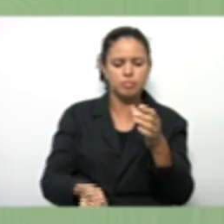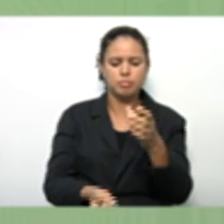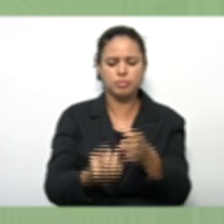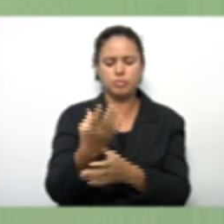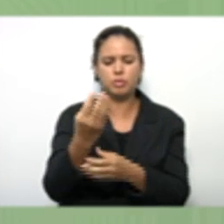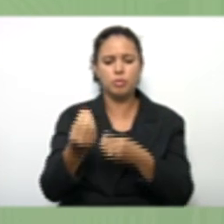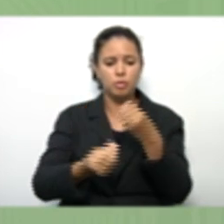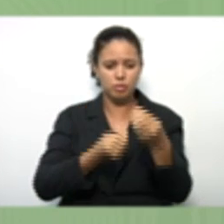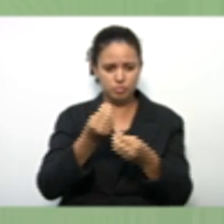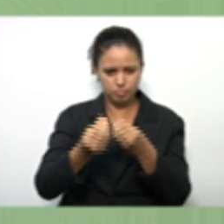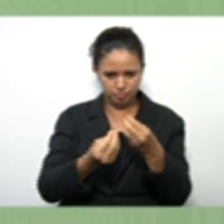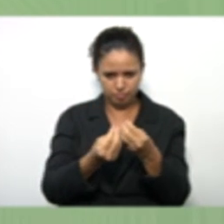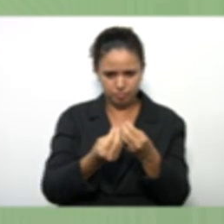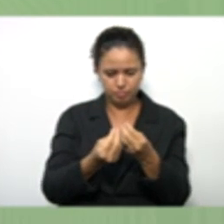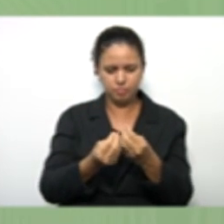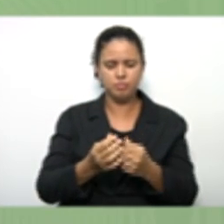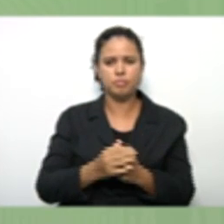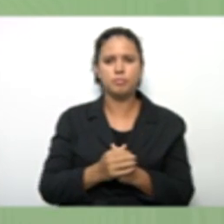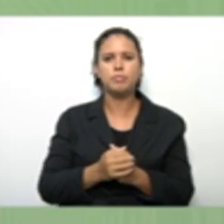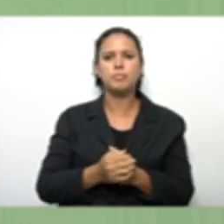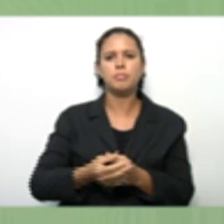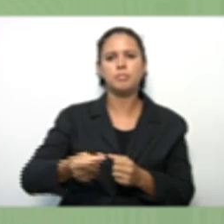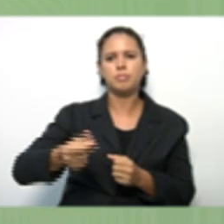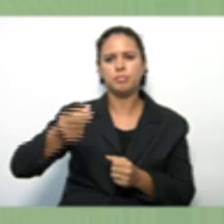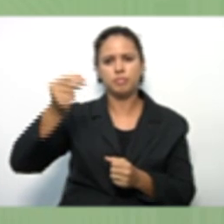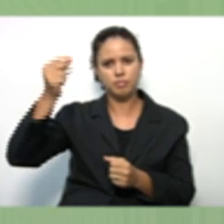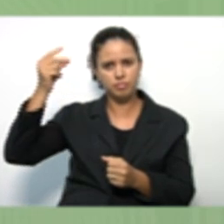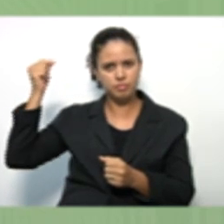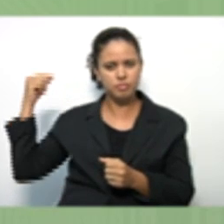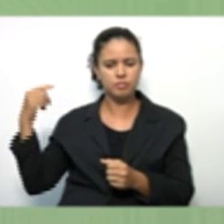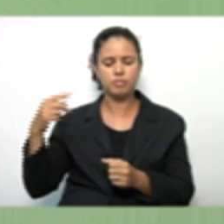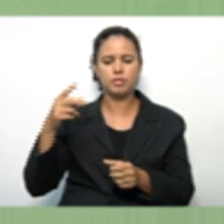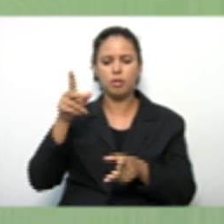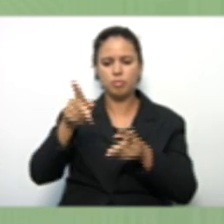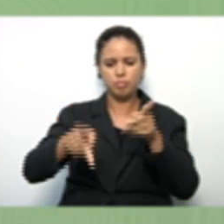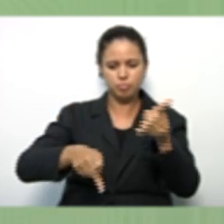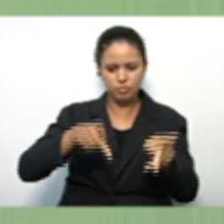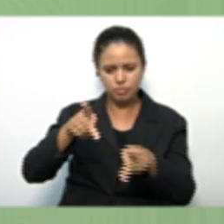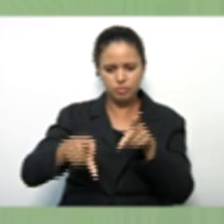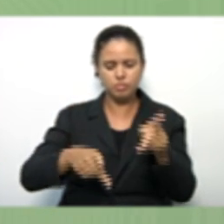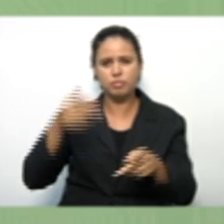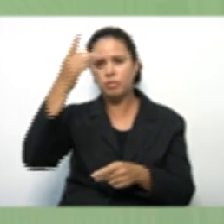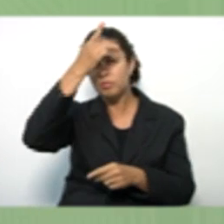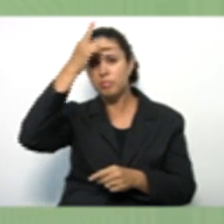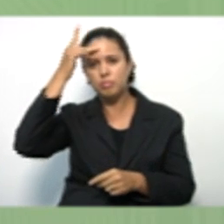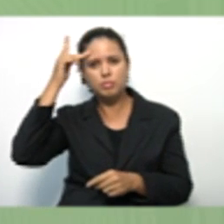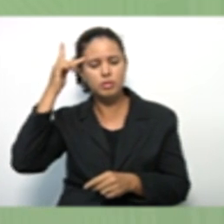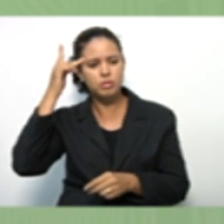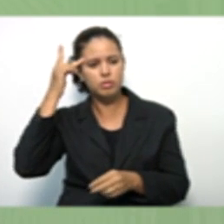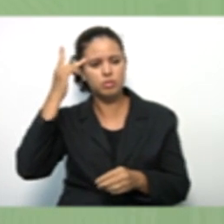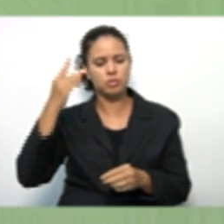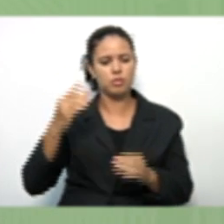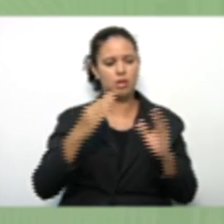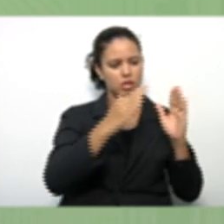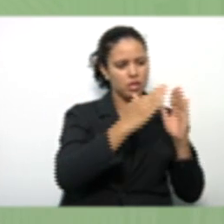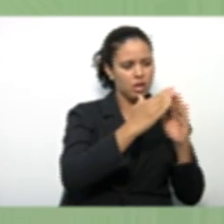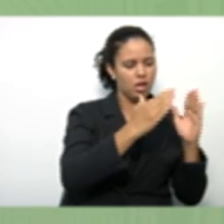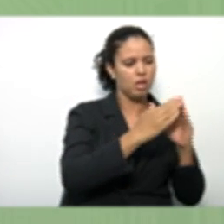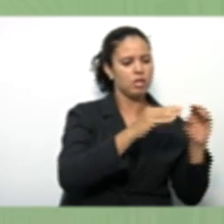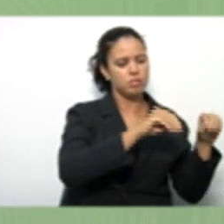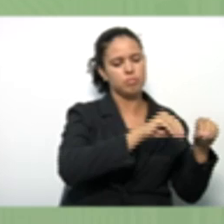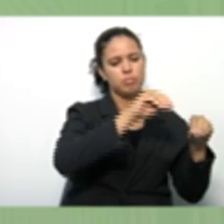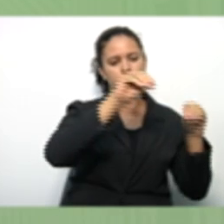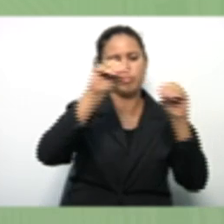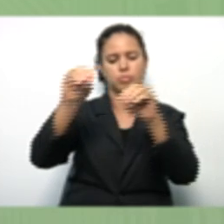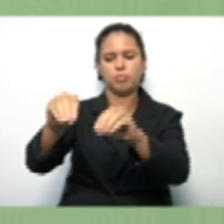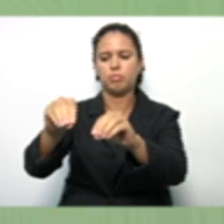os homens, eles andavam de um lugar para o outro buscando seus alimentos, o seu vestuário.